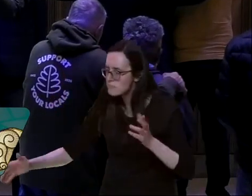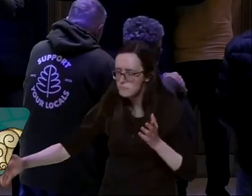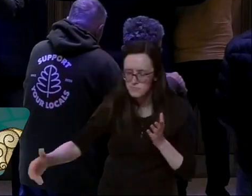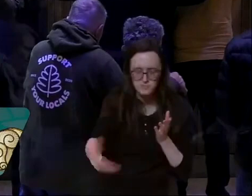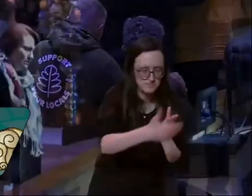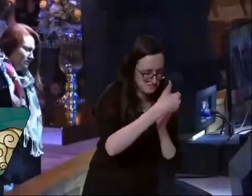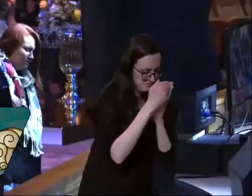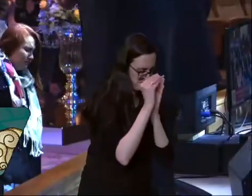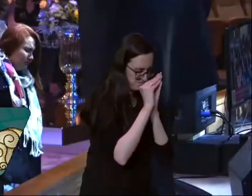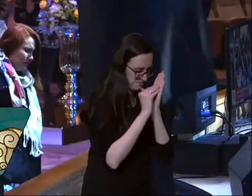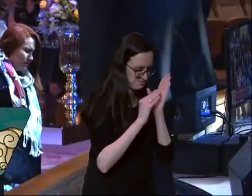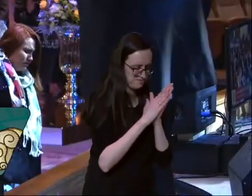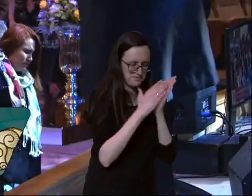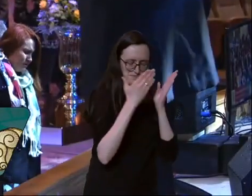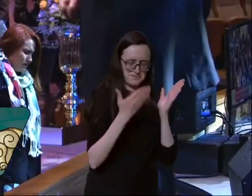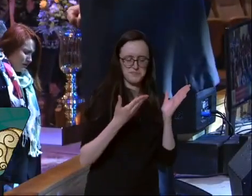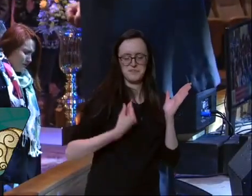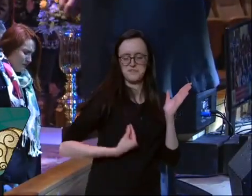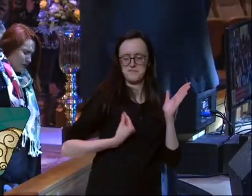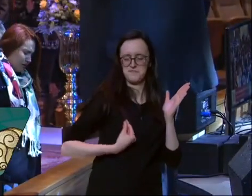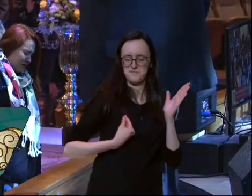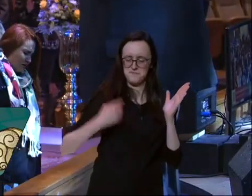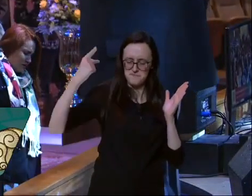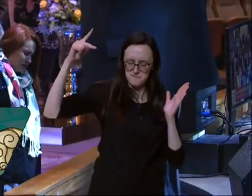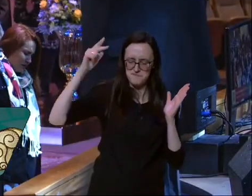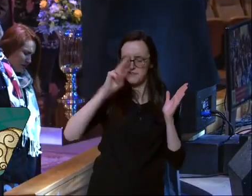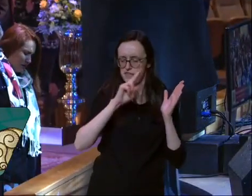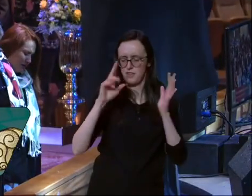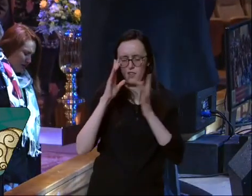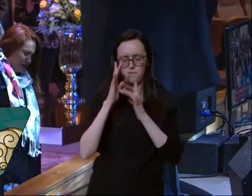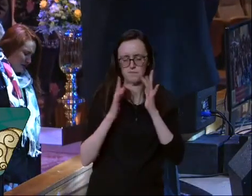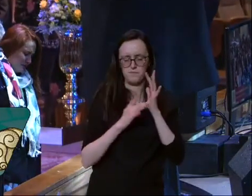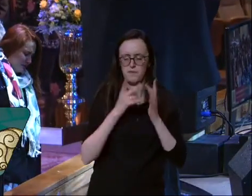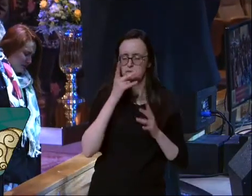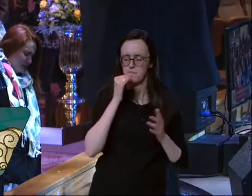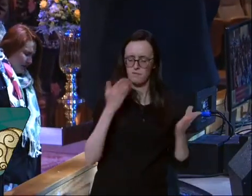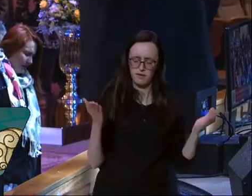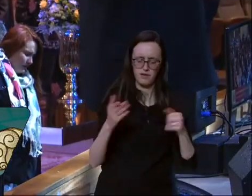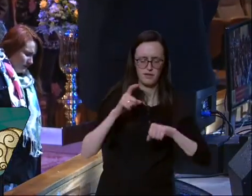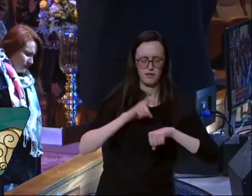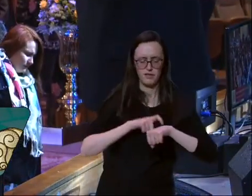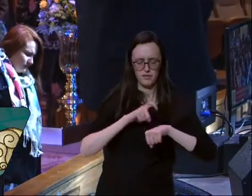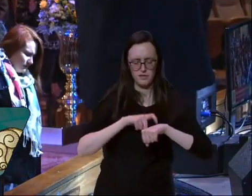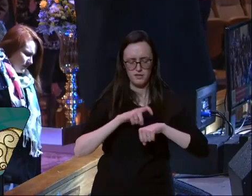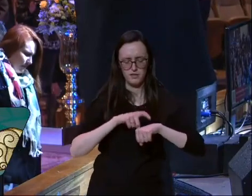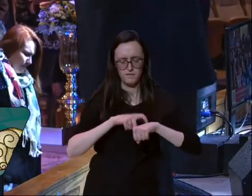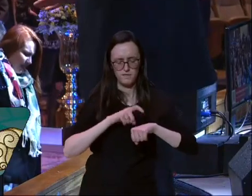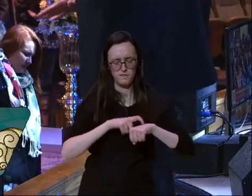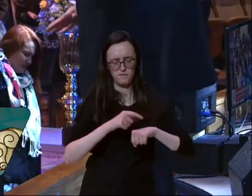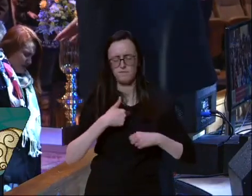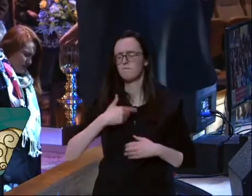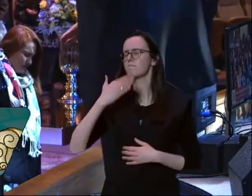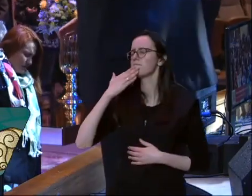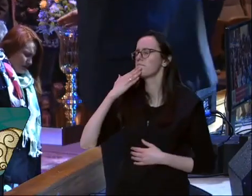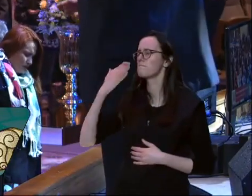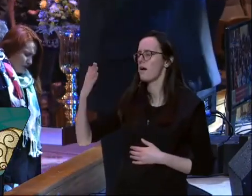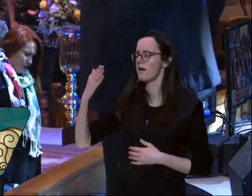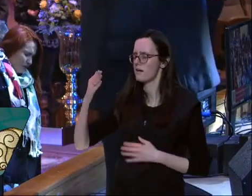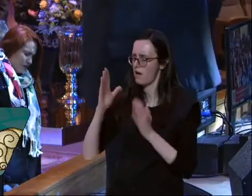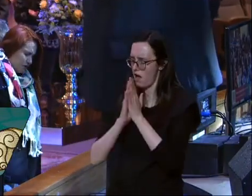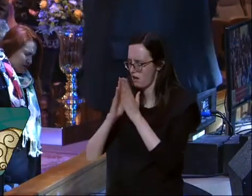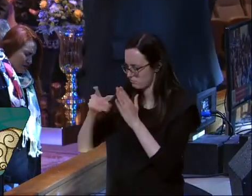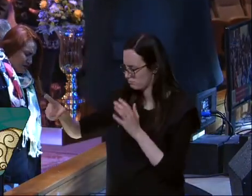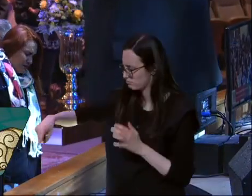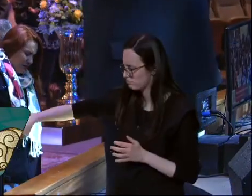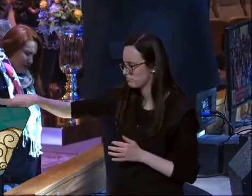vida, em nome de Jesus. Pai amado, neste momento, suplico pelos teus